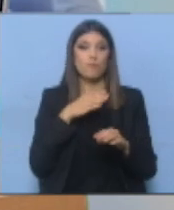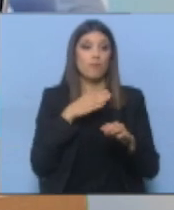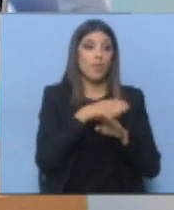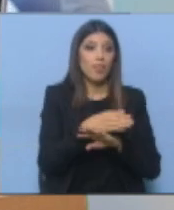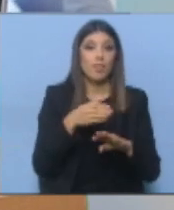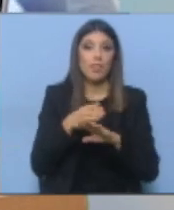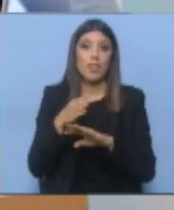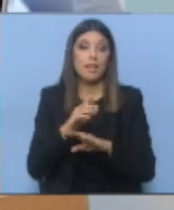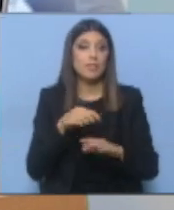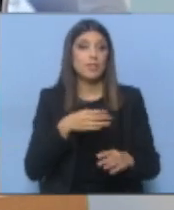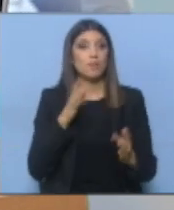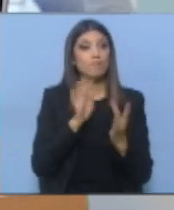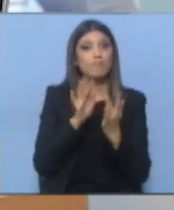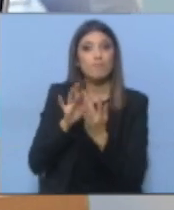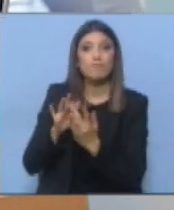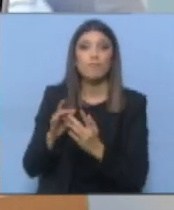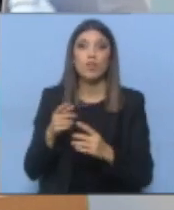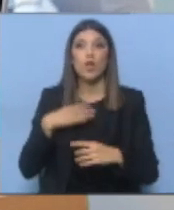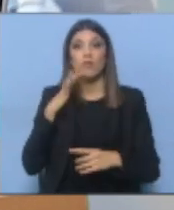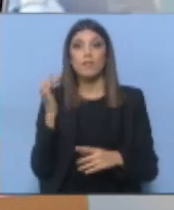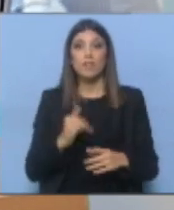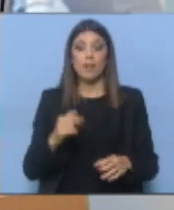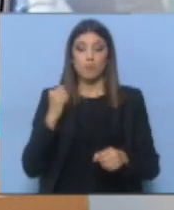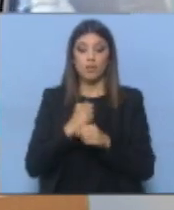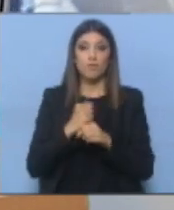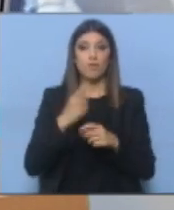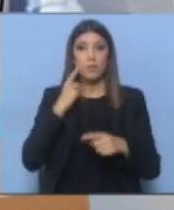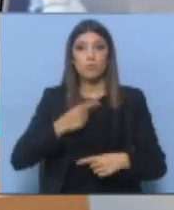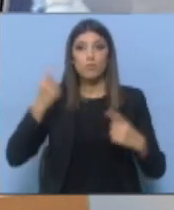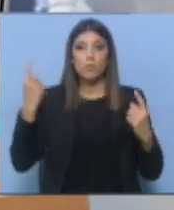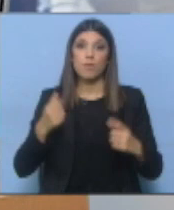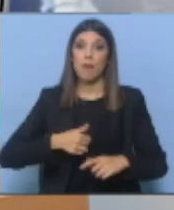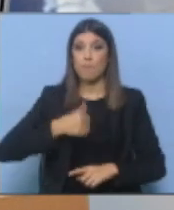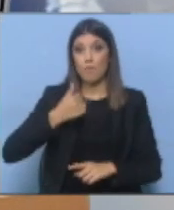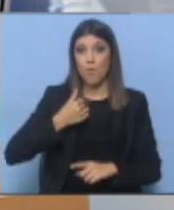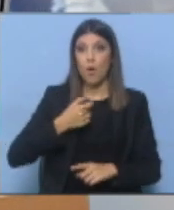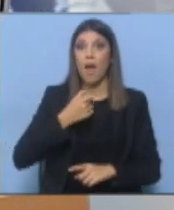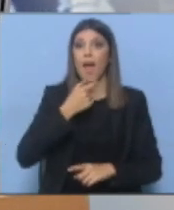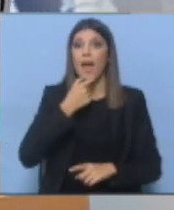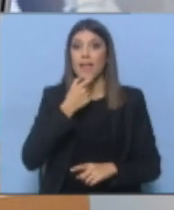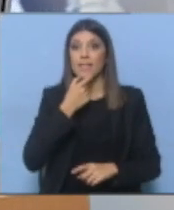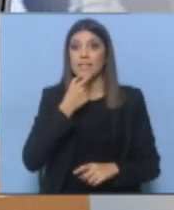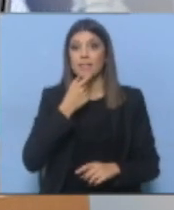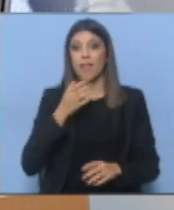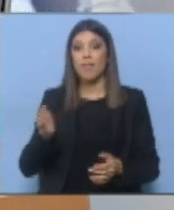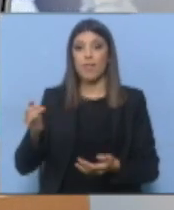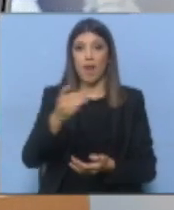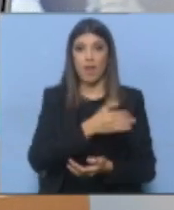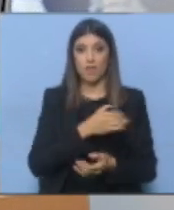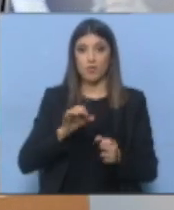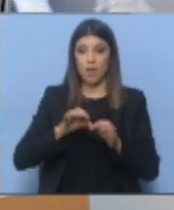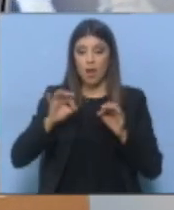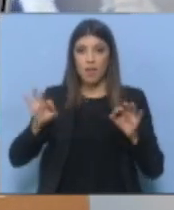públicos nos seus atendimentos também fornecessem esses dados específicos, concretos, dos aspectos